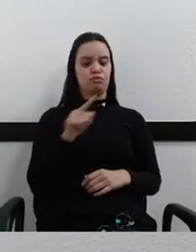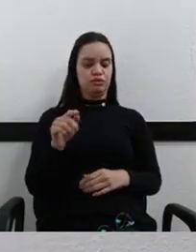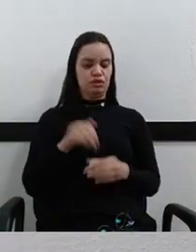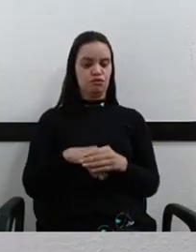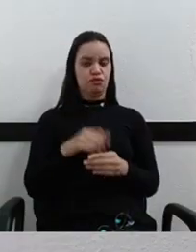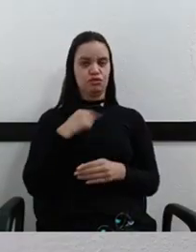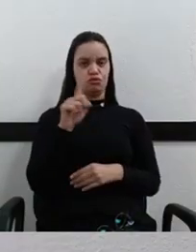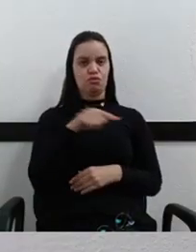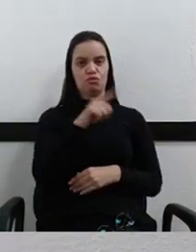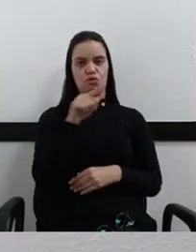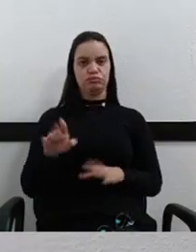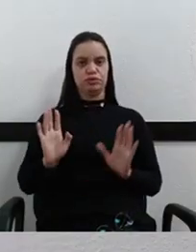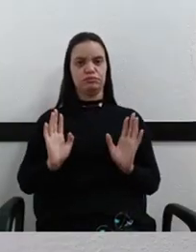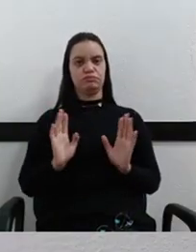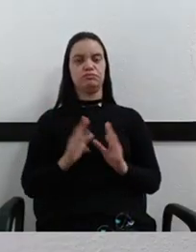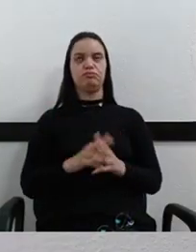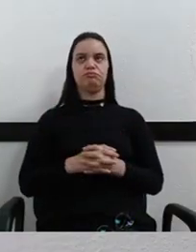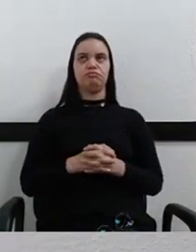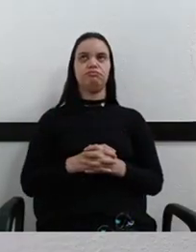Deixa eu fazer uma conta aqui.